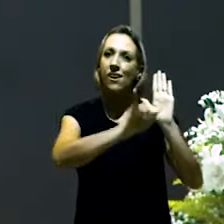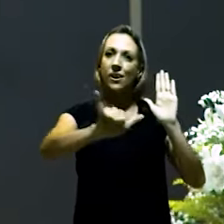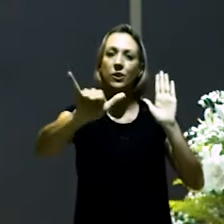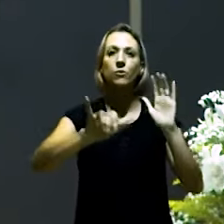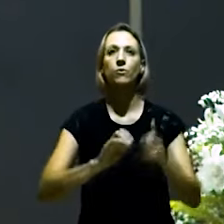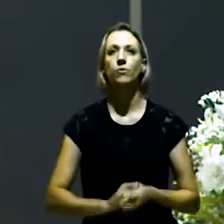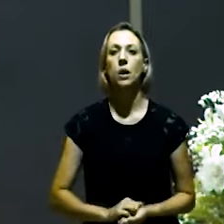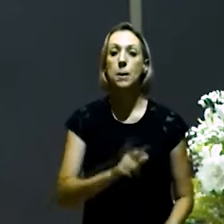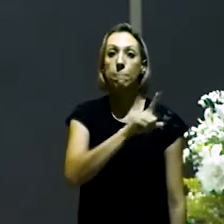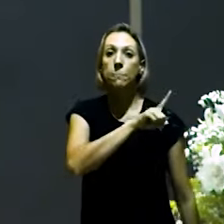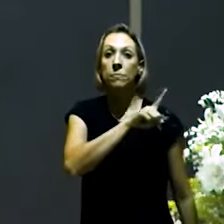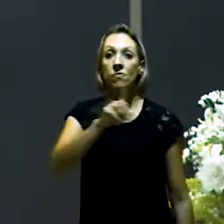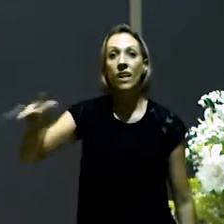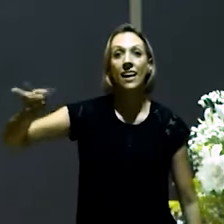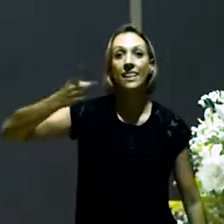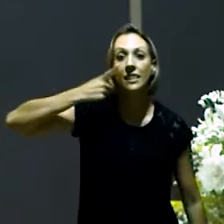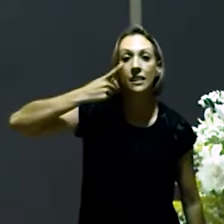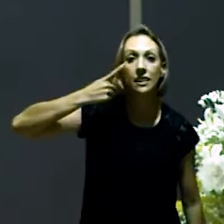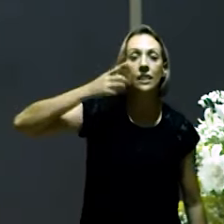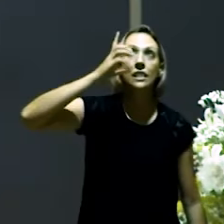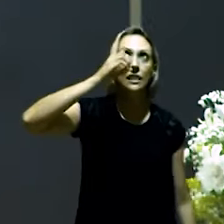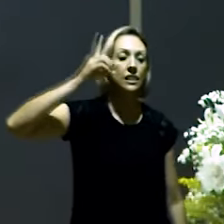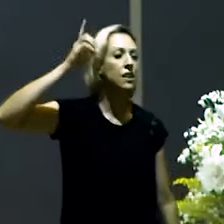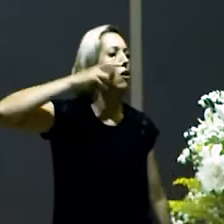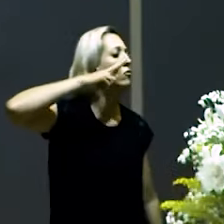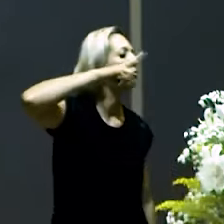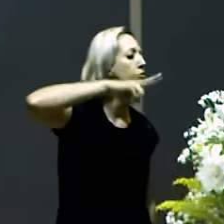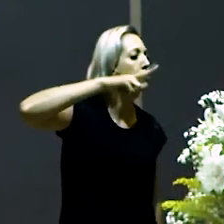penoso trabalho e se alegrará nele.